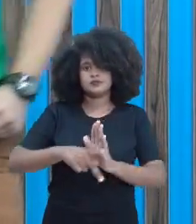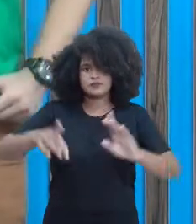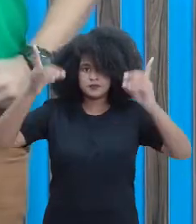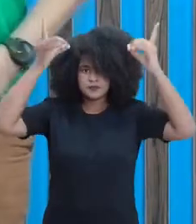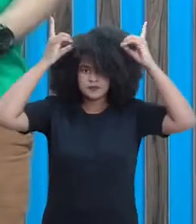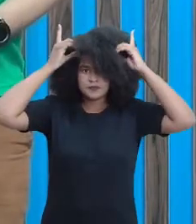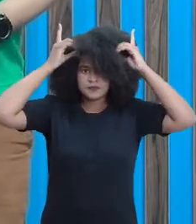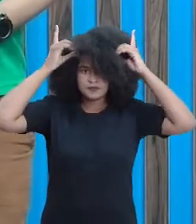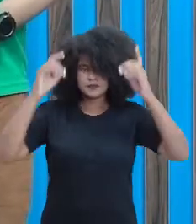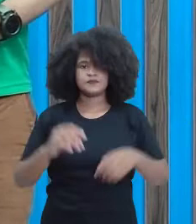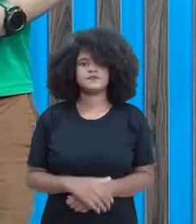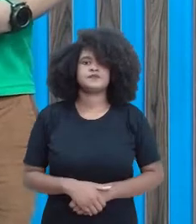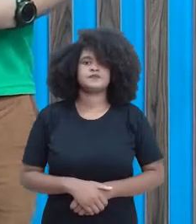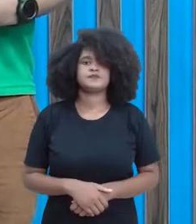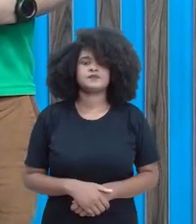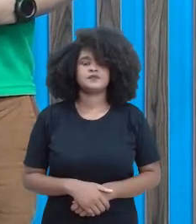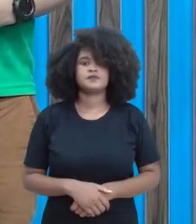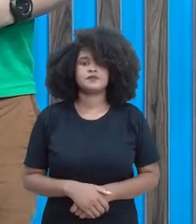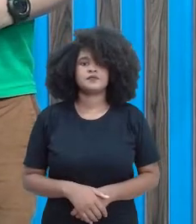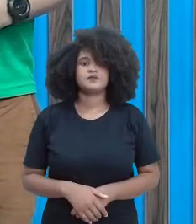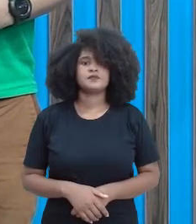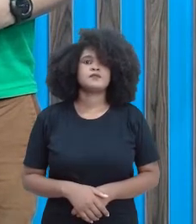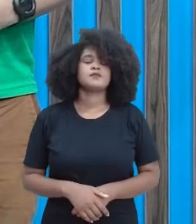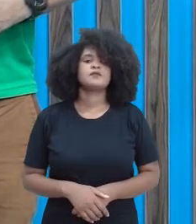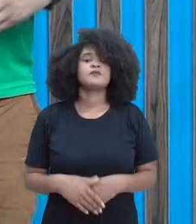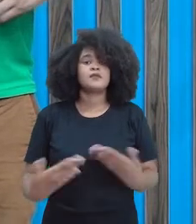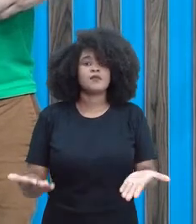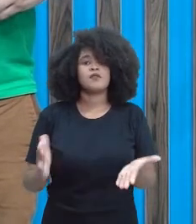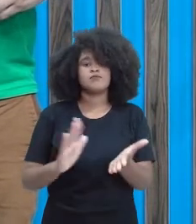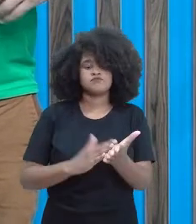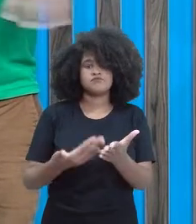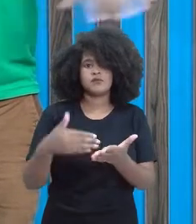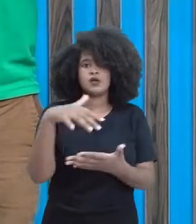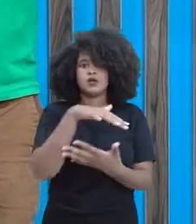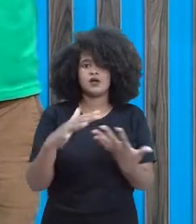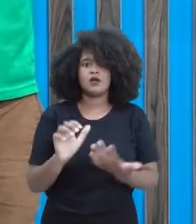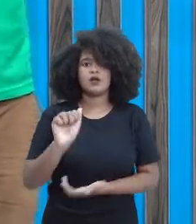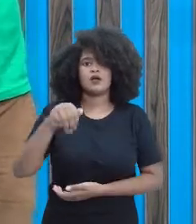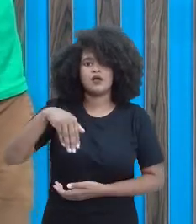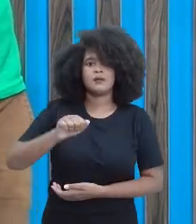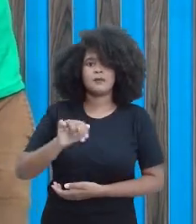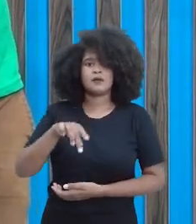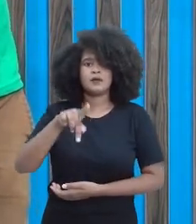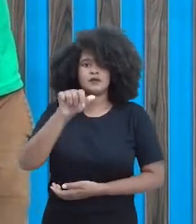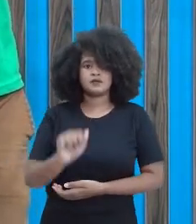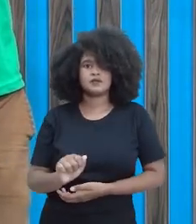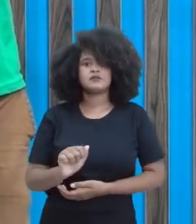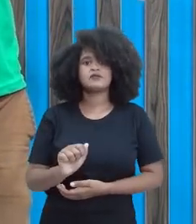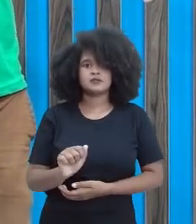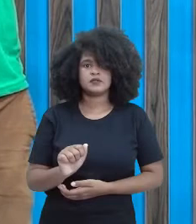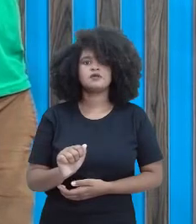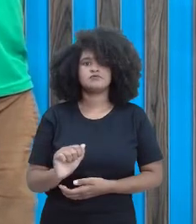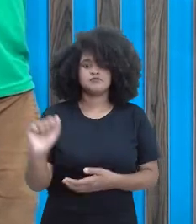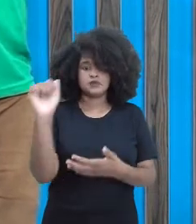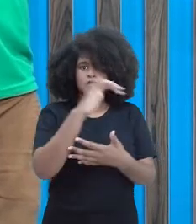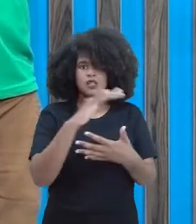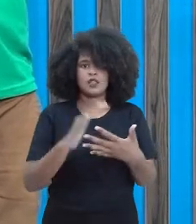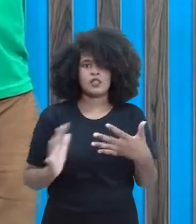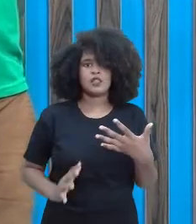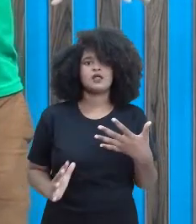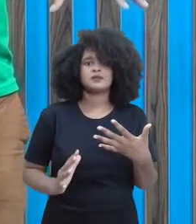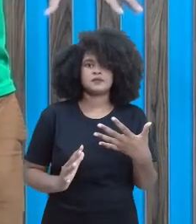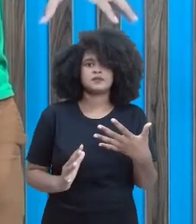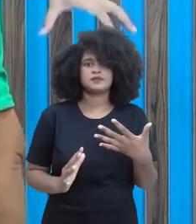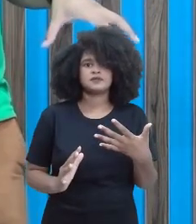Android. Essa aula está sendo traduzida por Amanda para Libras aqui, ó.